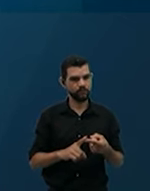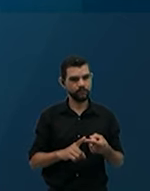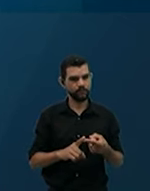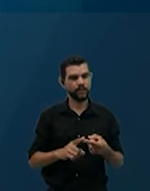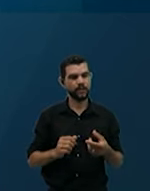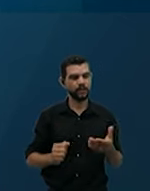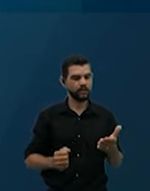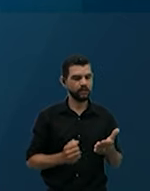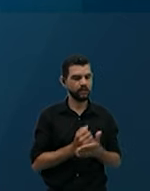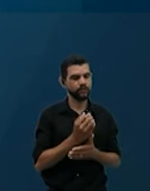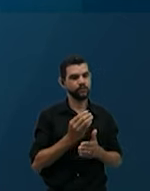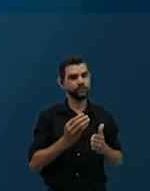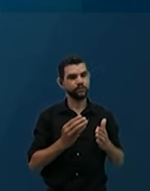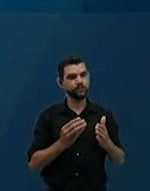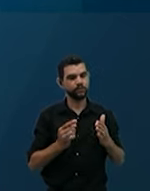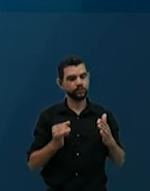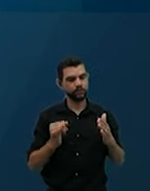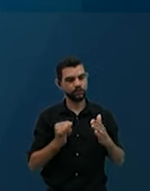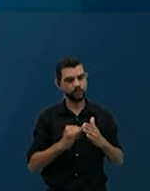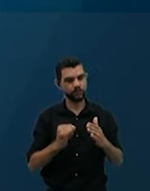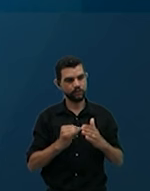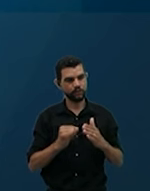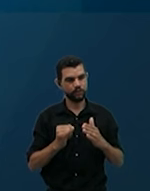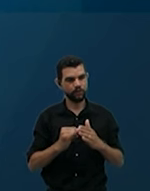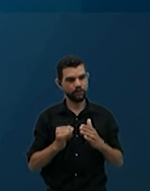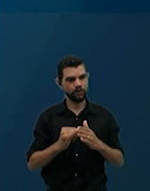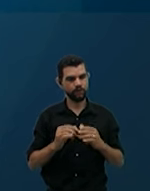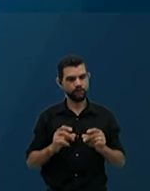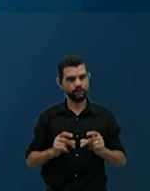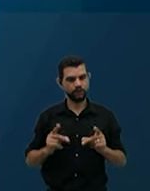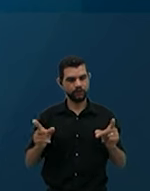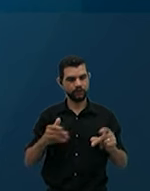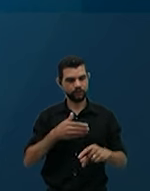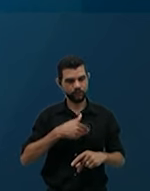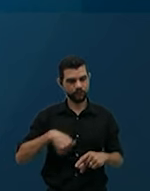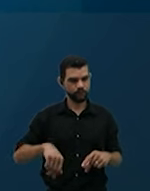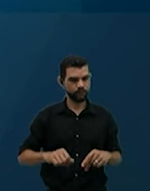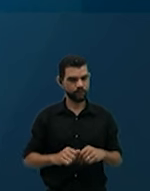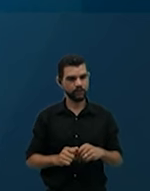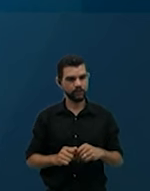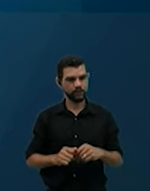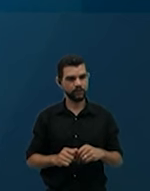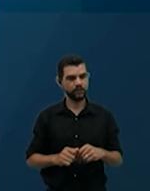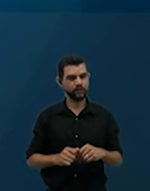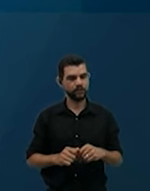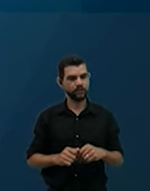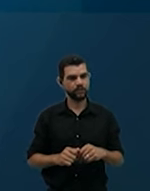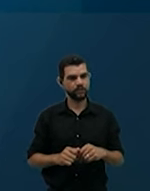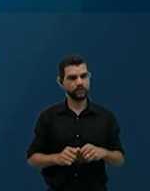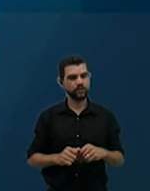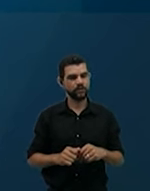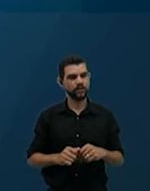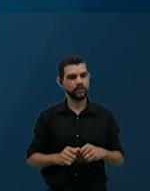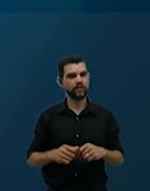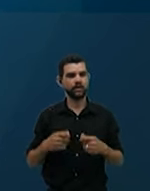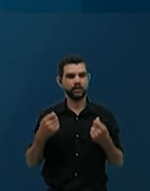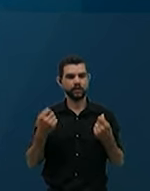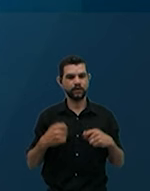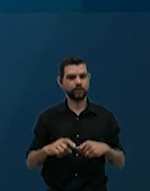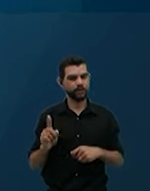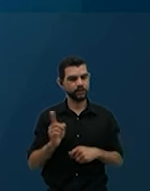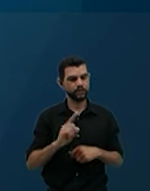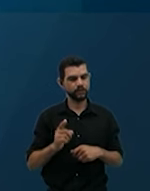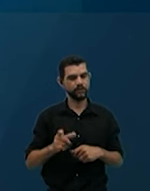asta pública ocorre de forma originária, inexistindo responsabilidade do terceiro adquirente